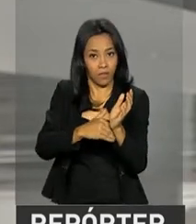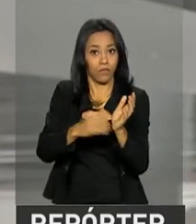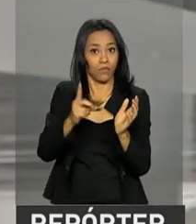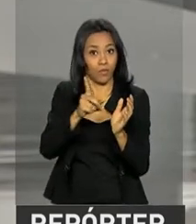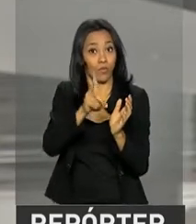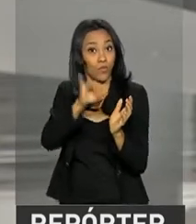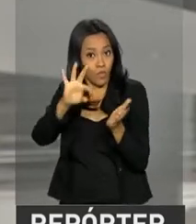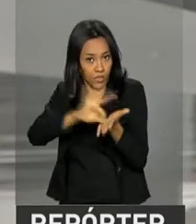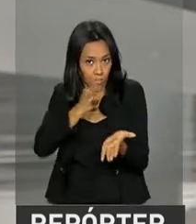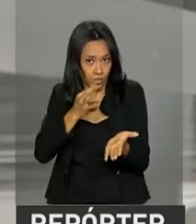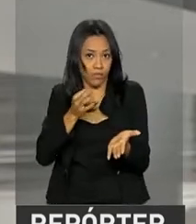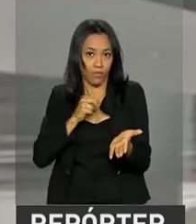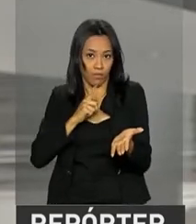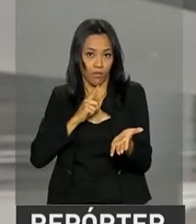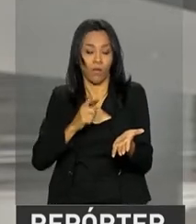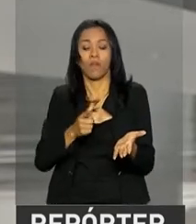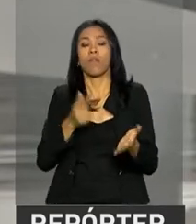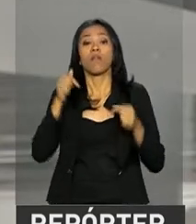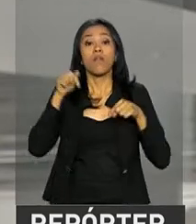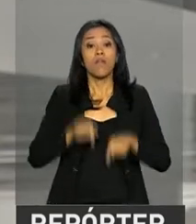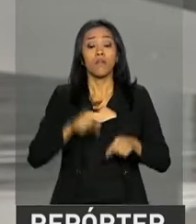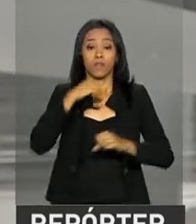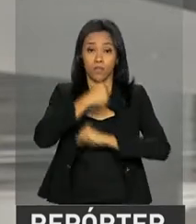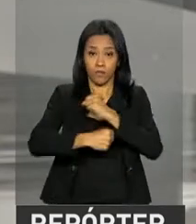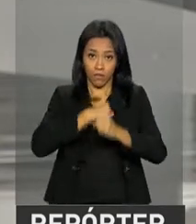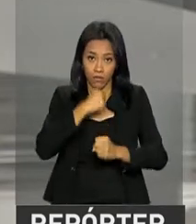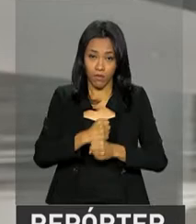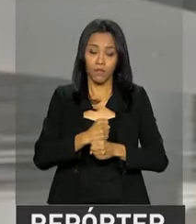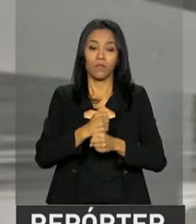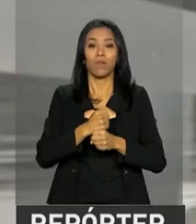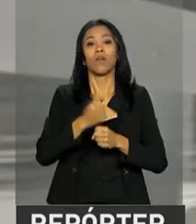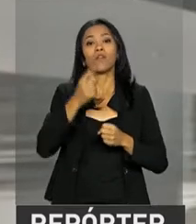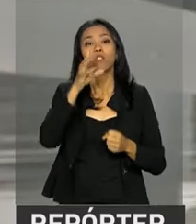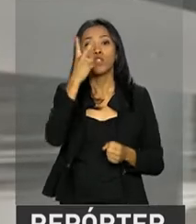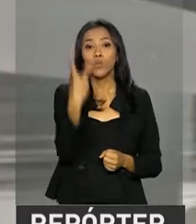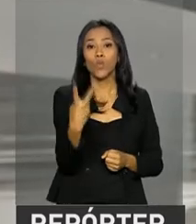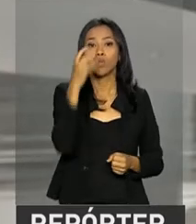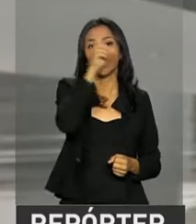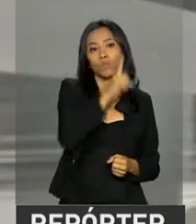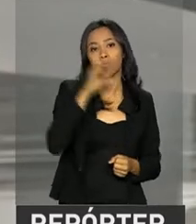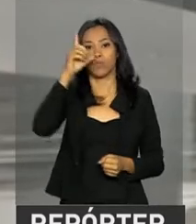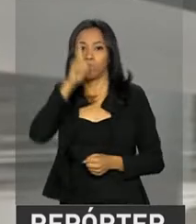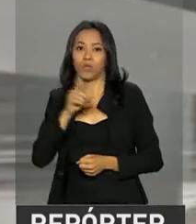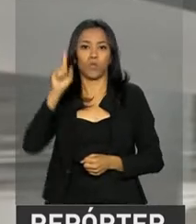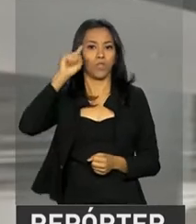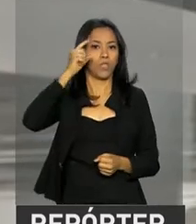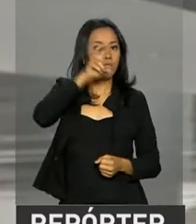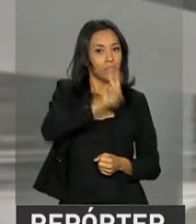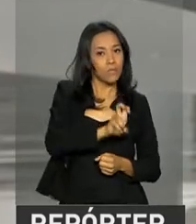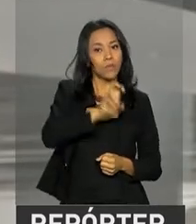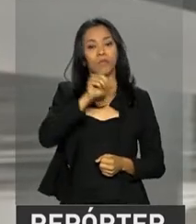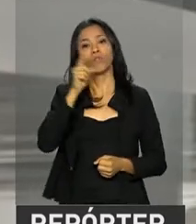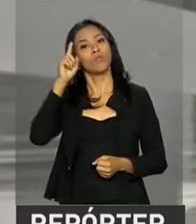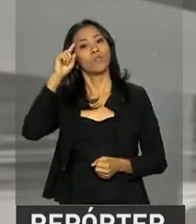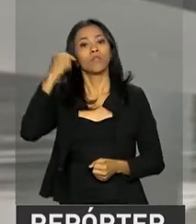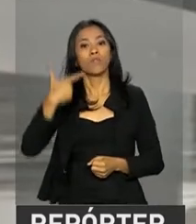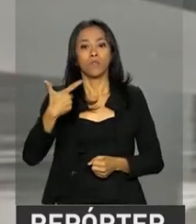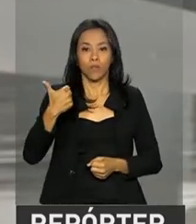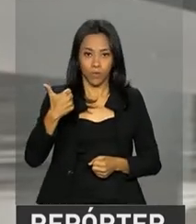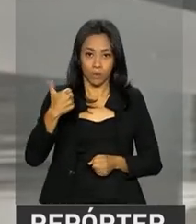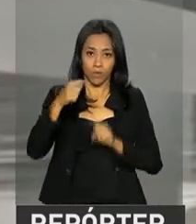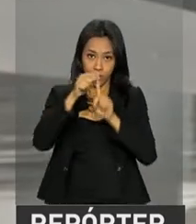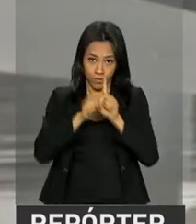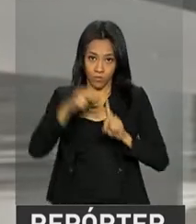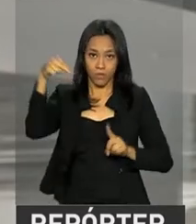é este ano as provas serão aplicadas em dois domingos seguidos que será no dia 5 e no dia 12